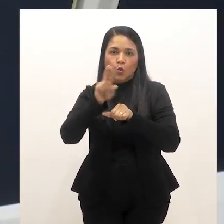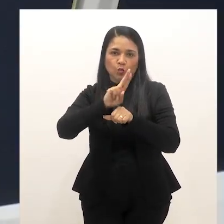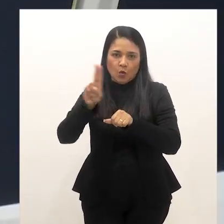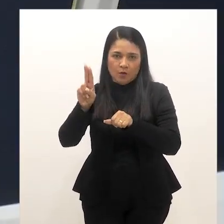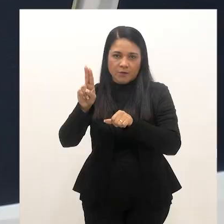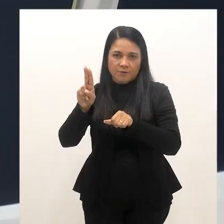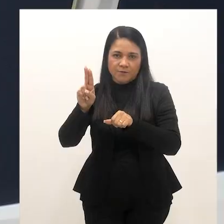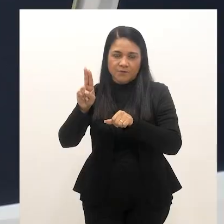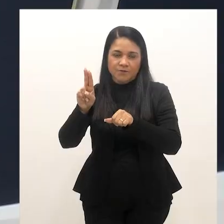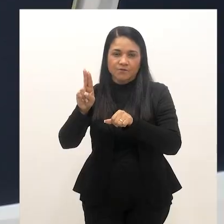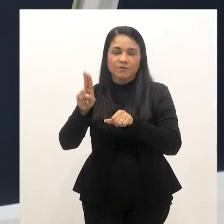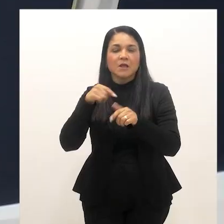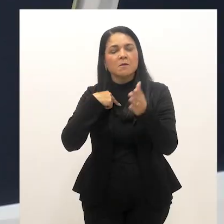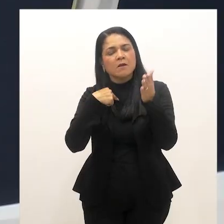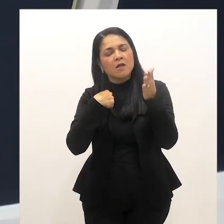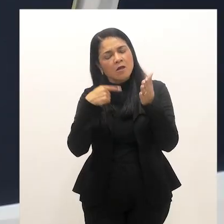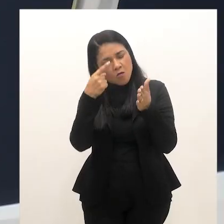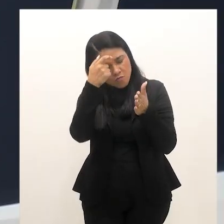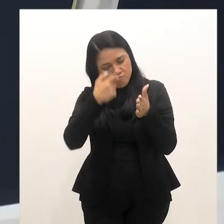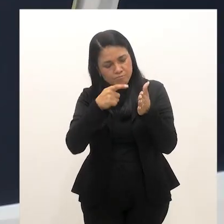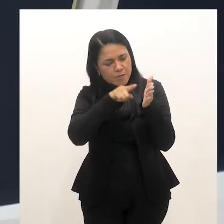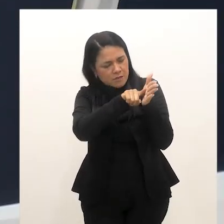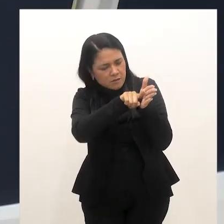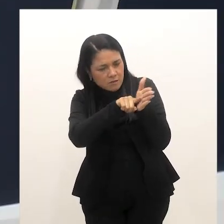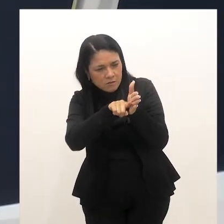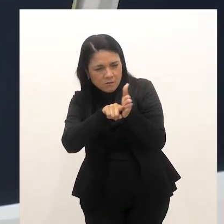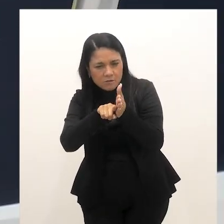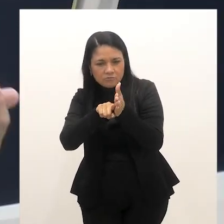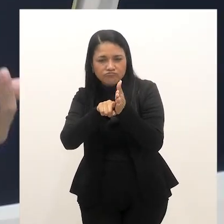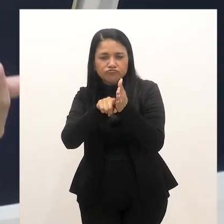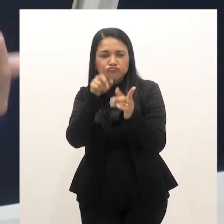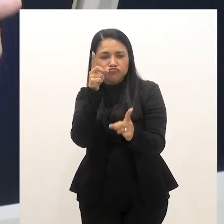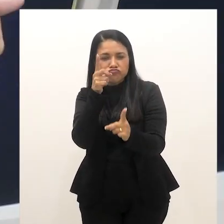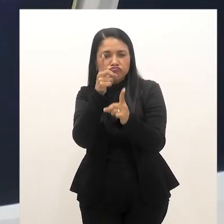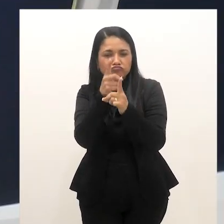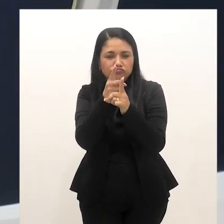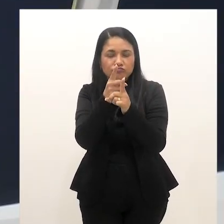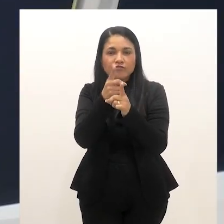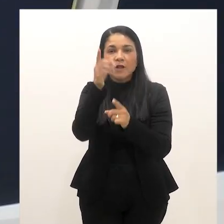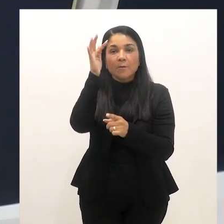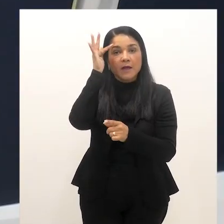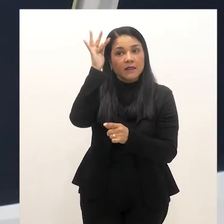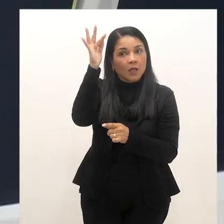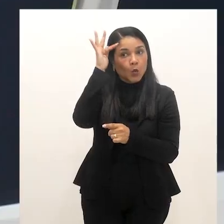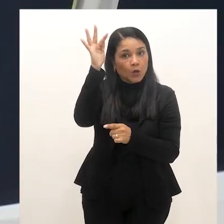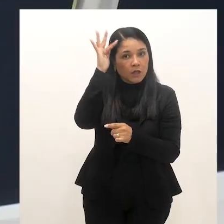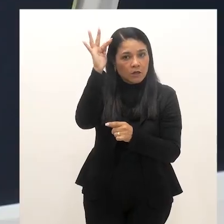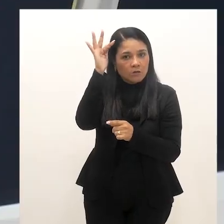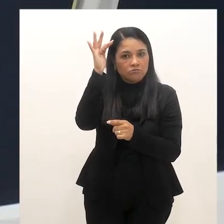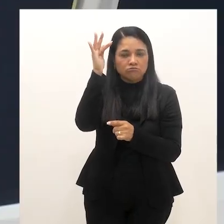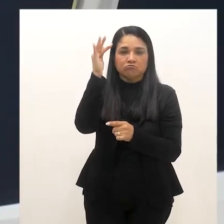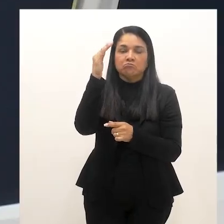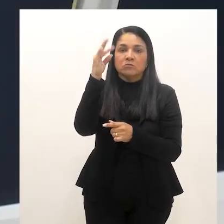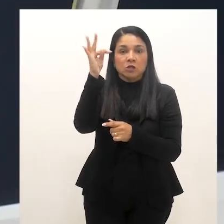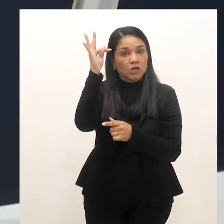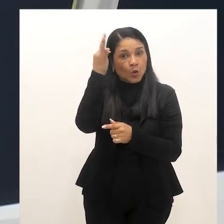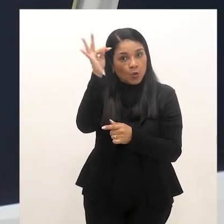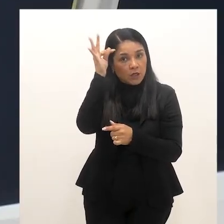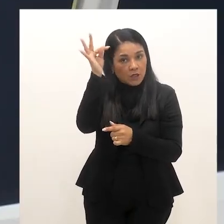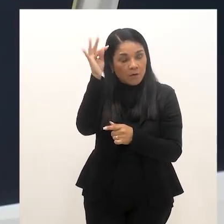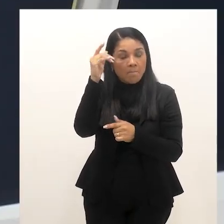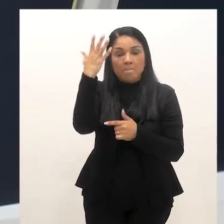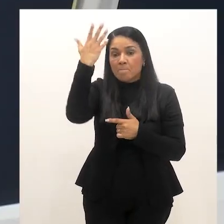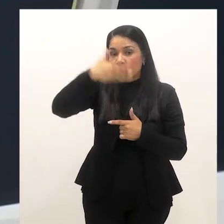anos. E pesquisando, eu fiquei sabendo que existe uma teoria, não